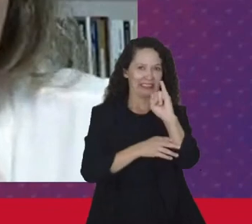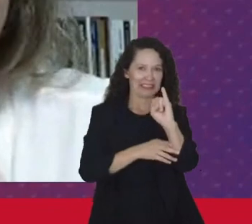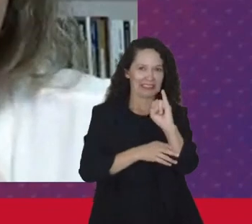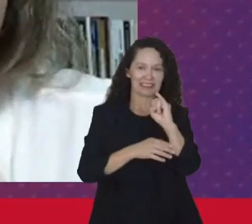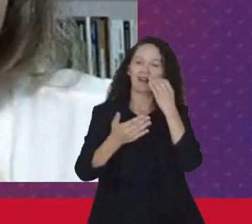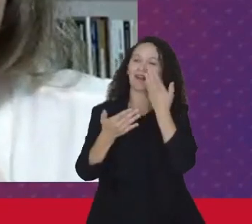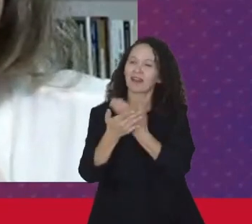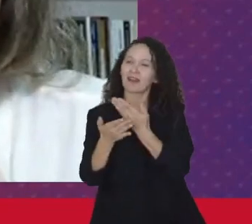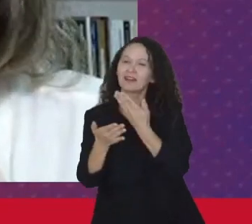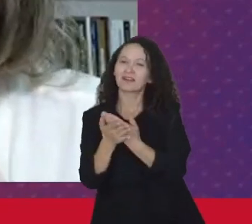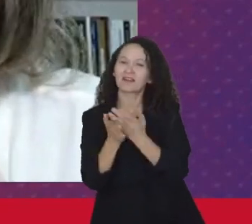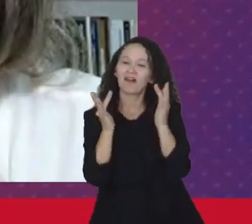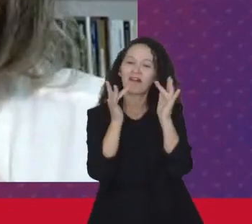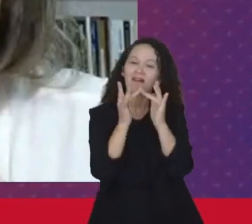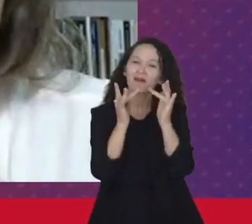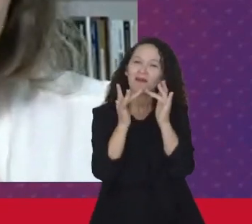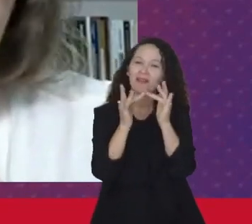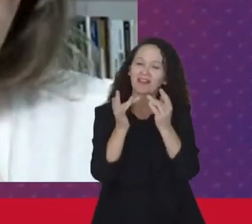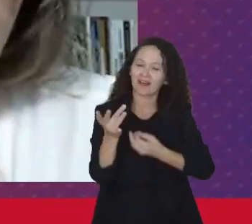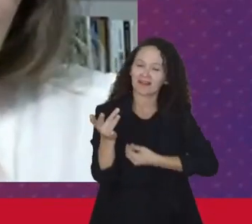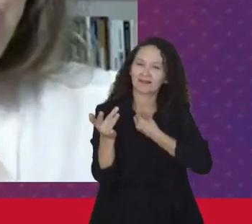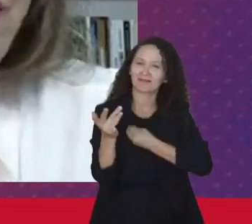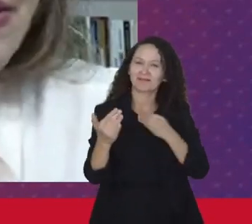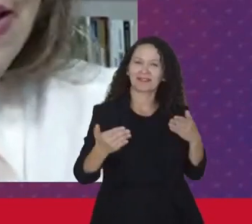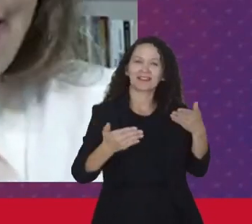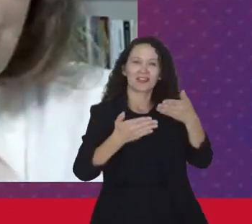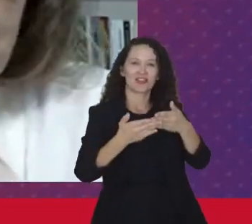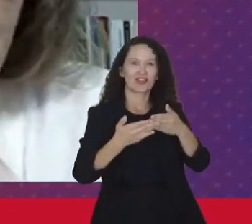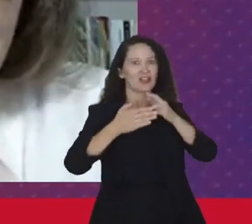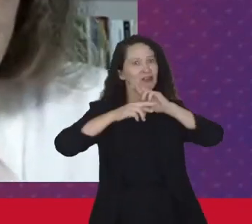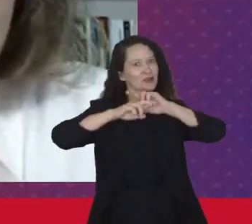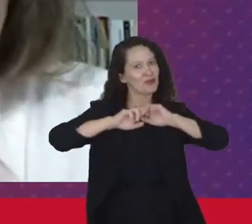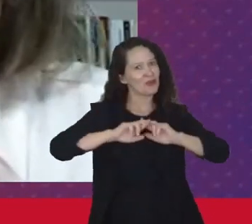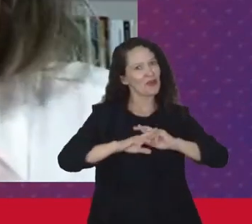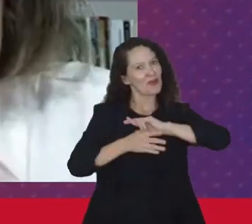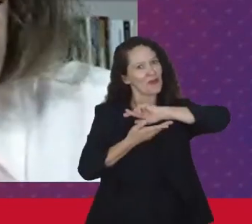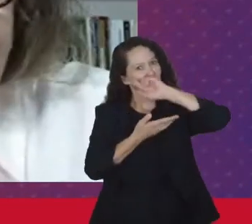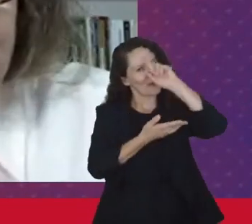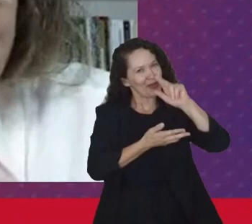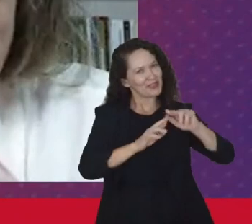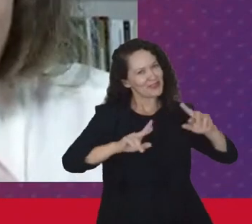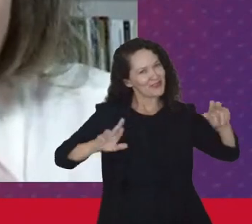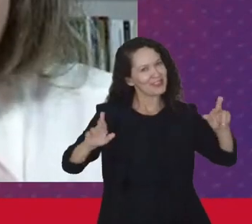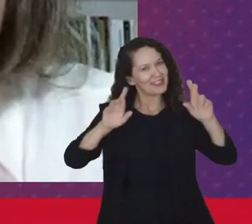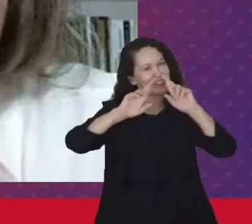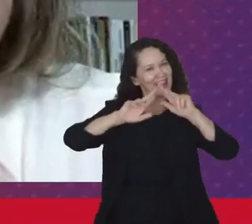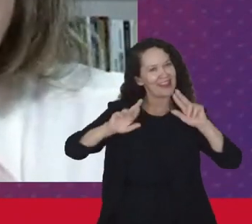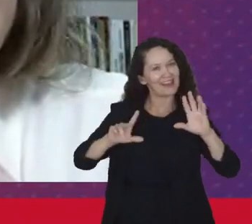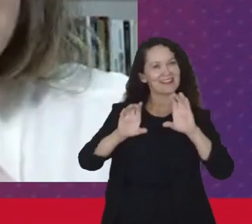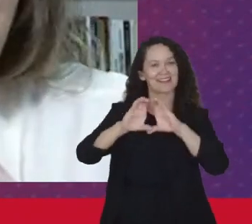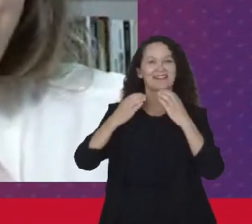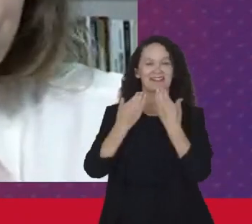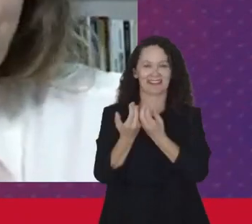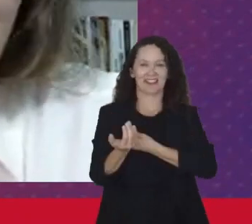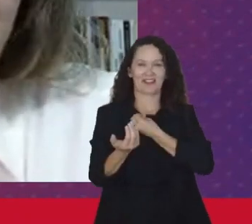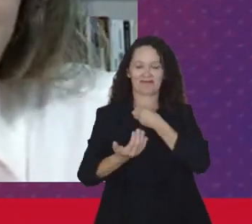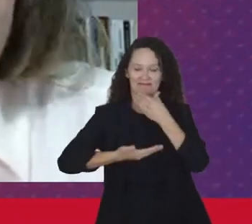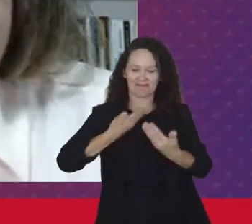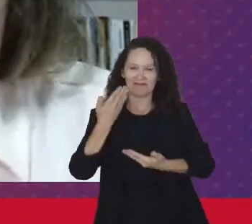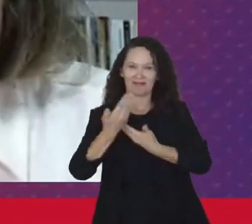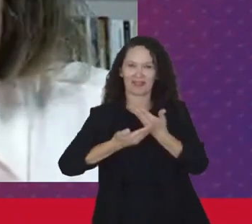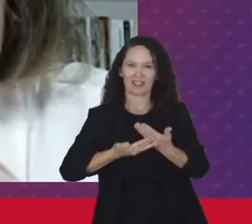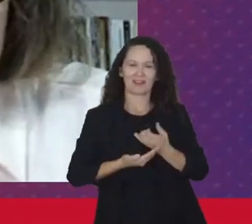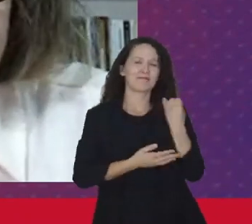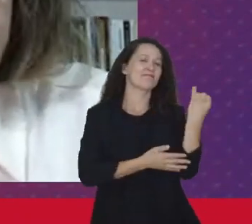na escola, convivendo com a diversidade da sua comunidade. Então, a interação é